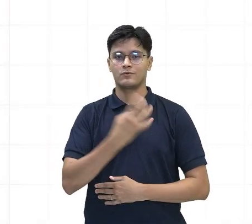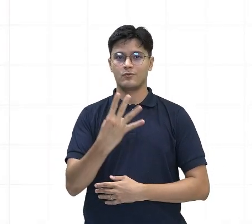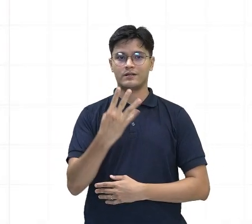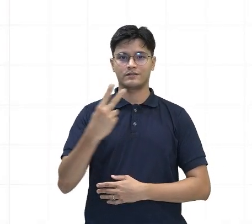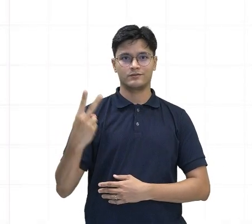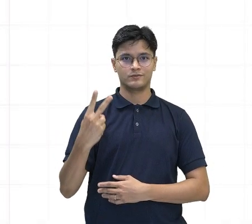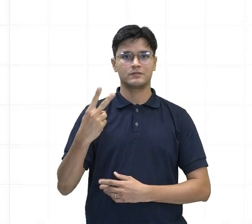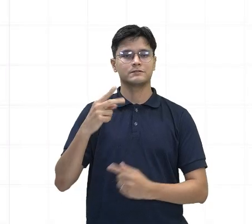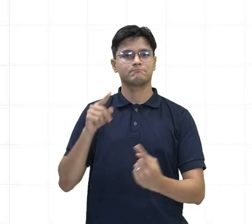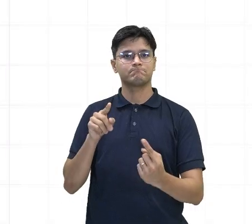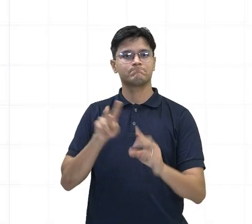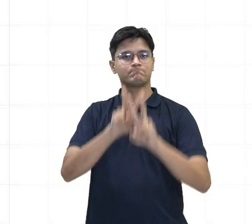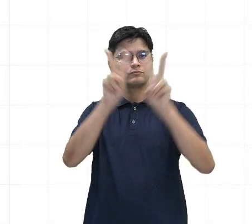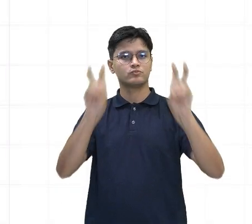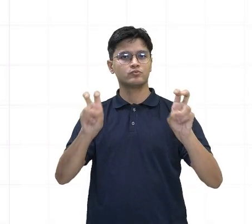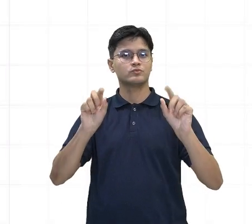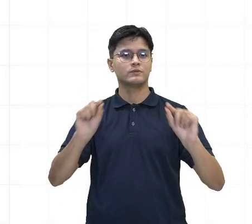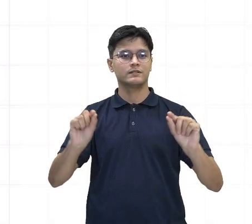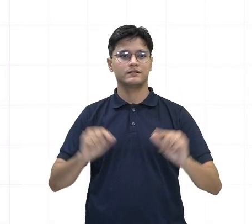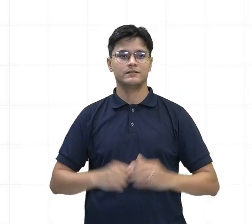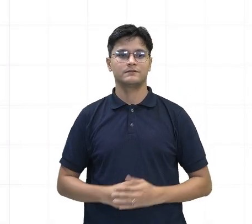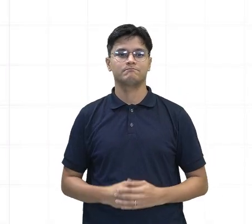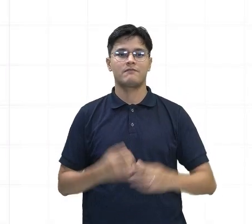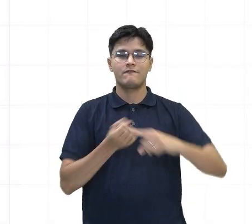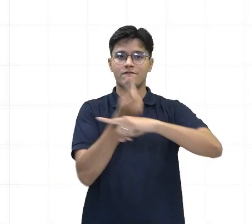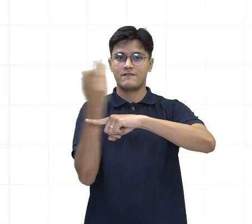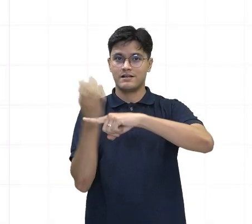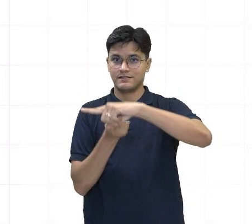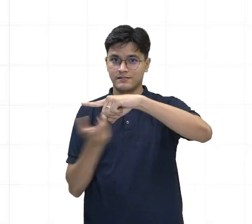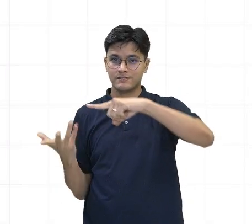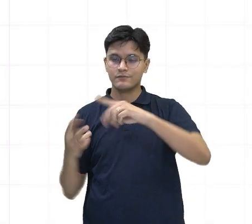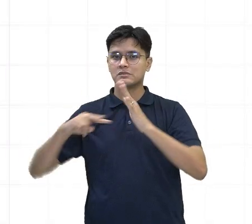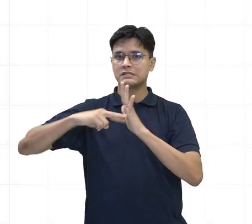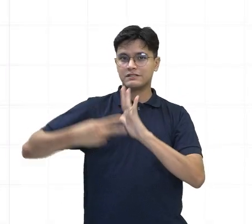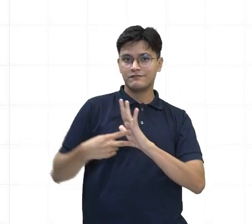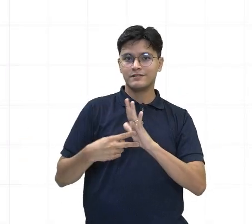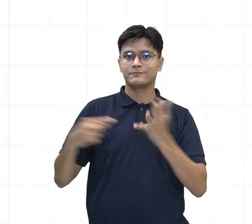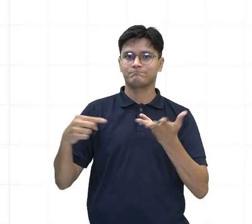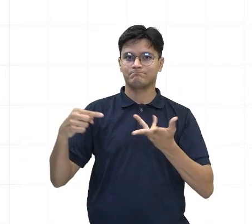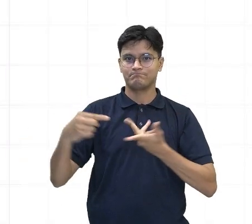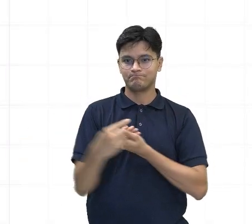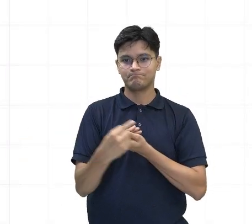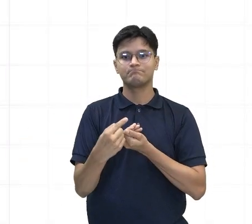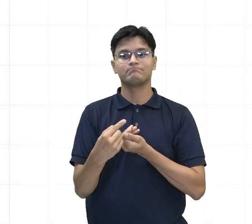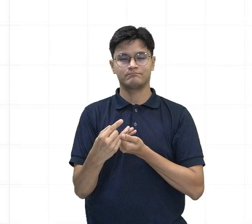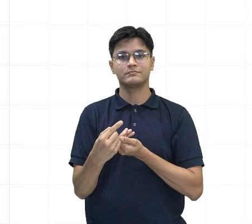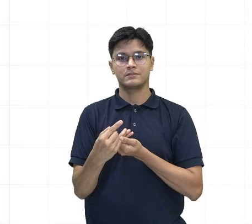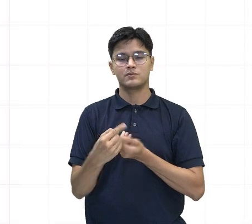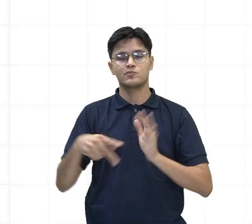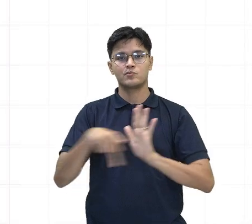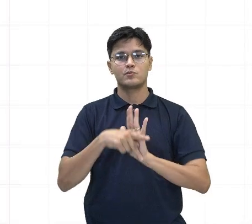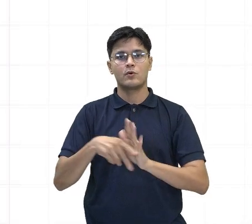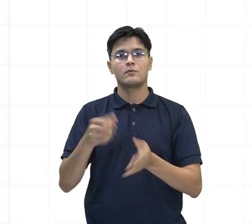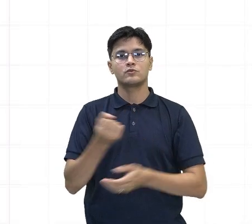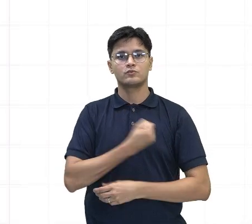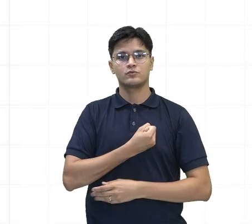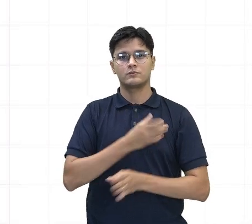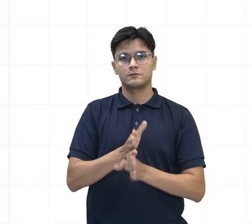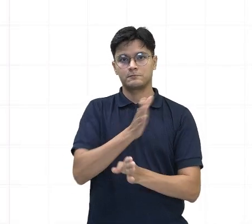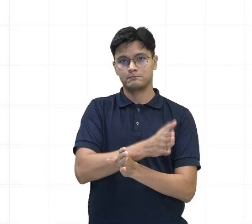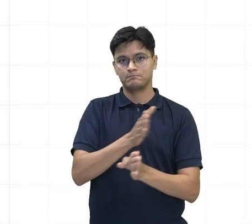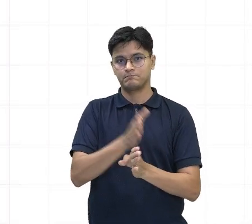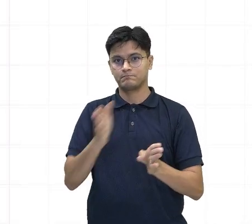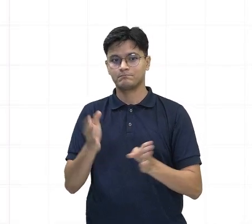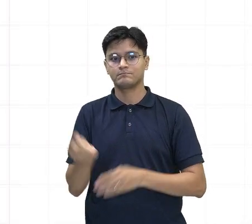O objeto de conhecimento é fração e seus significados como parte de inteiros, resultado da